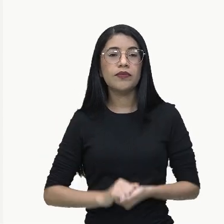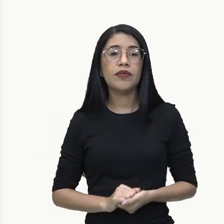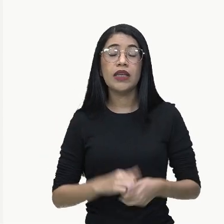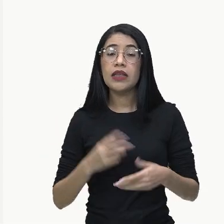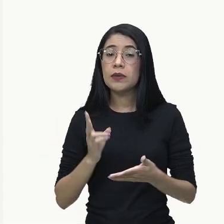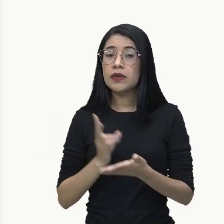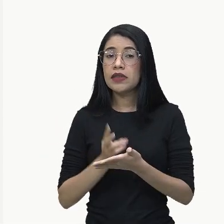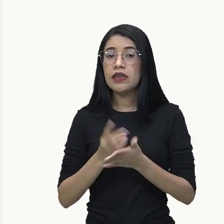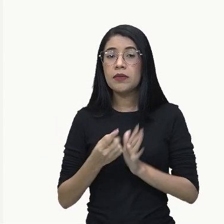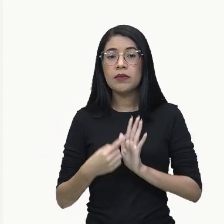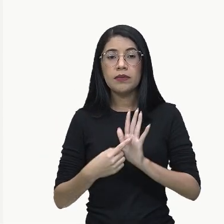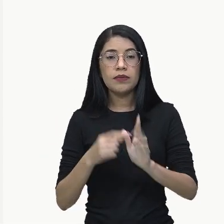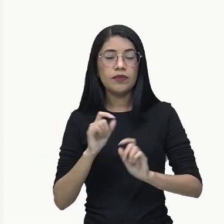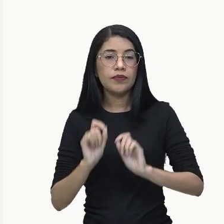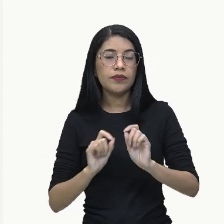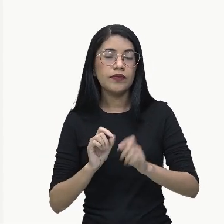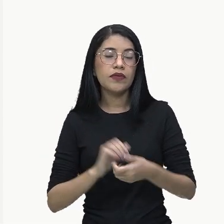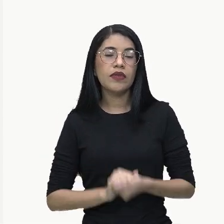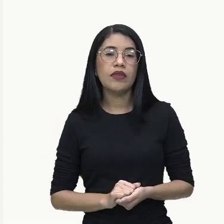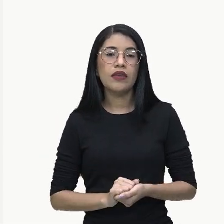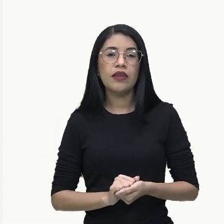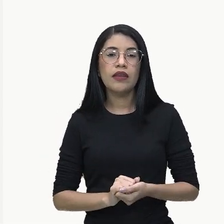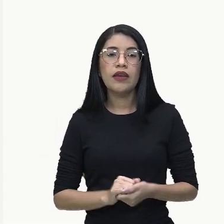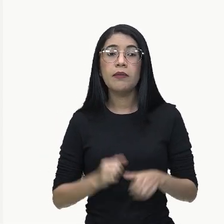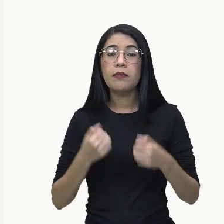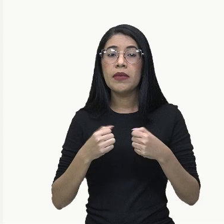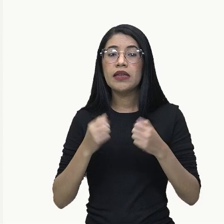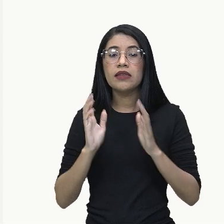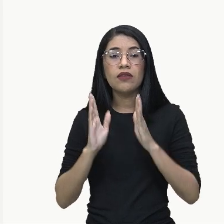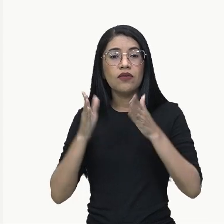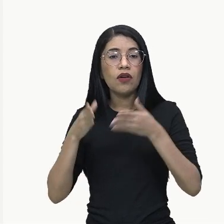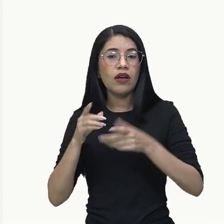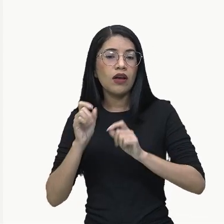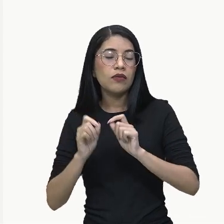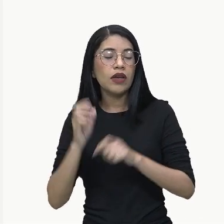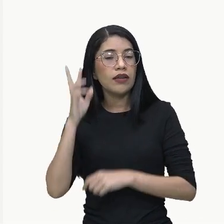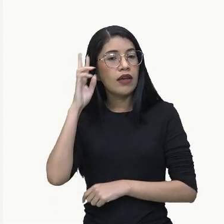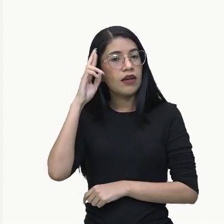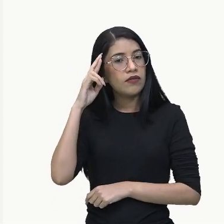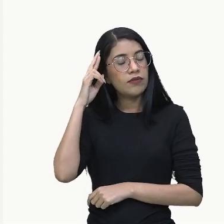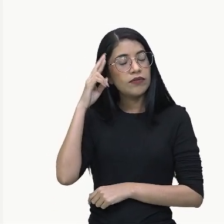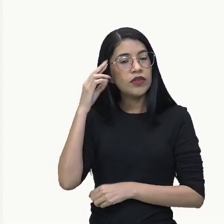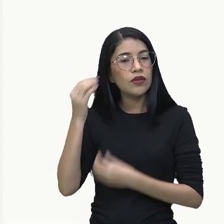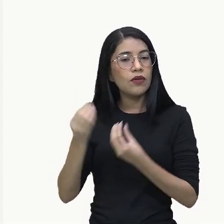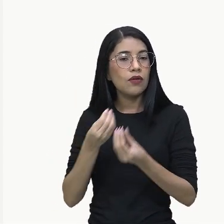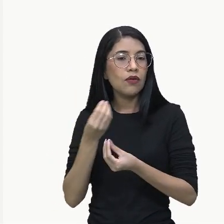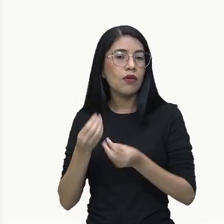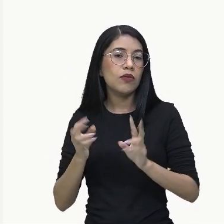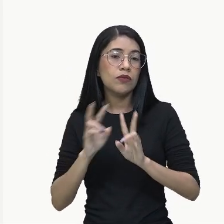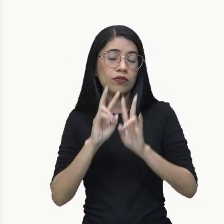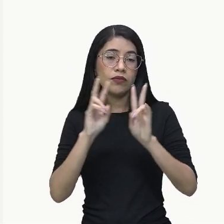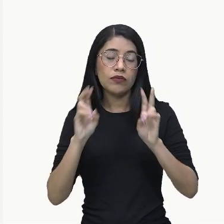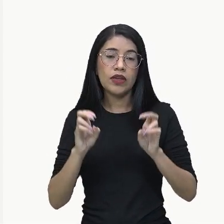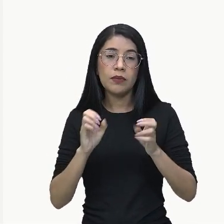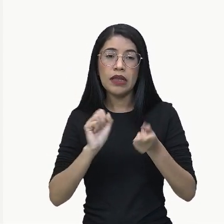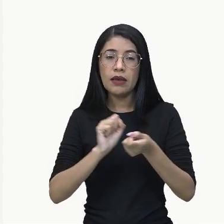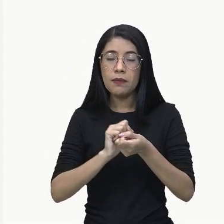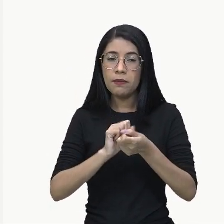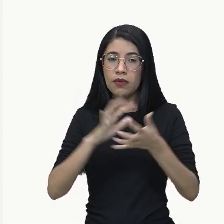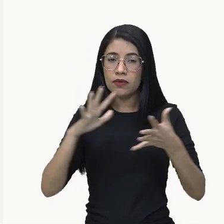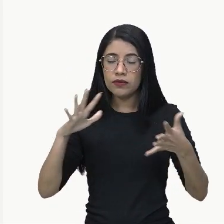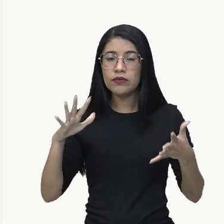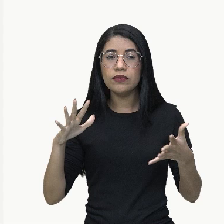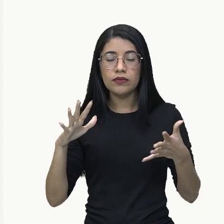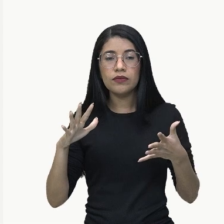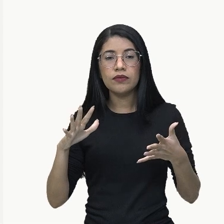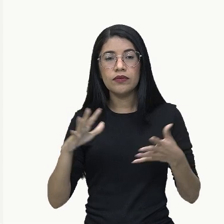todo momento um chamado para a reflexão sobre a essa questão da bomba essa questão